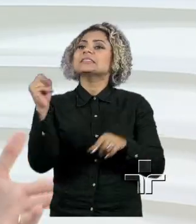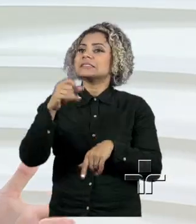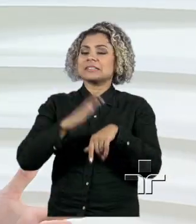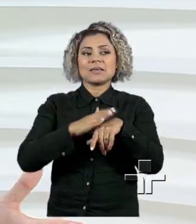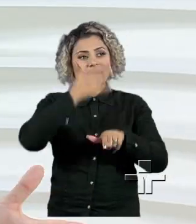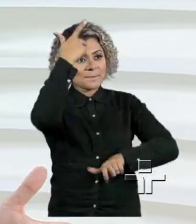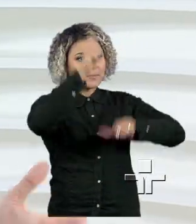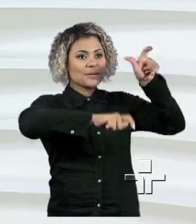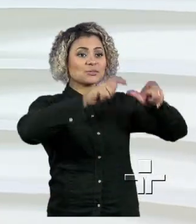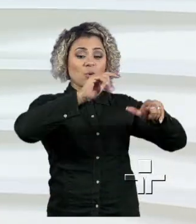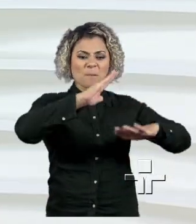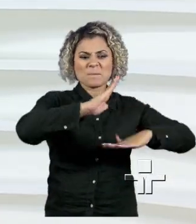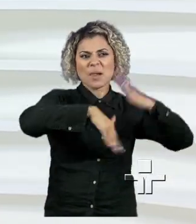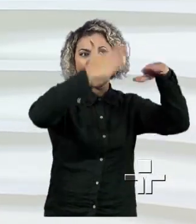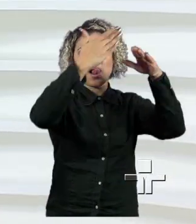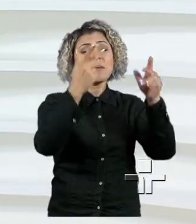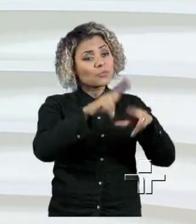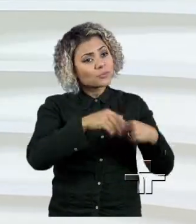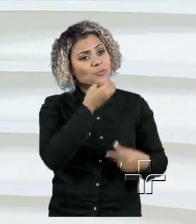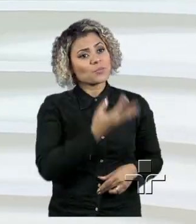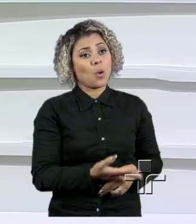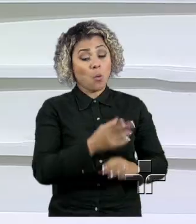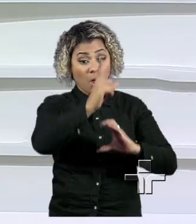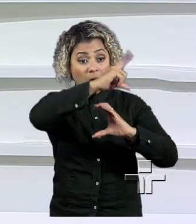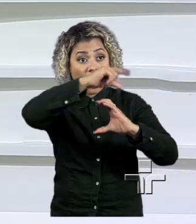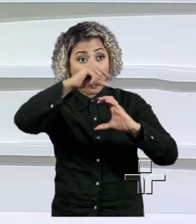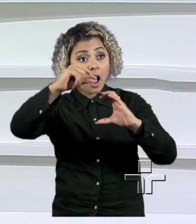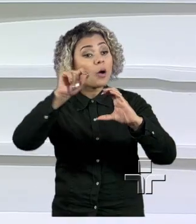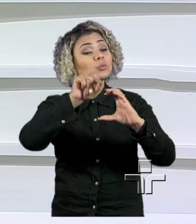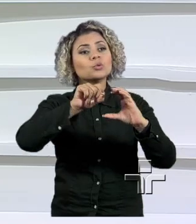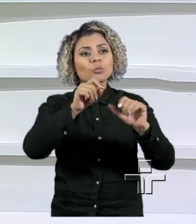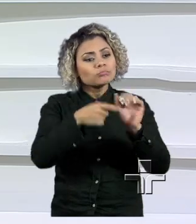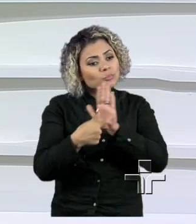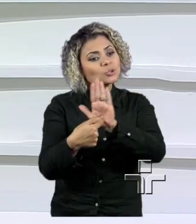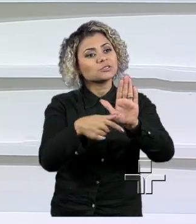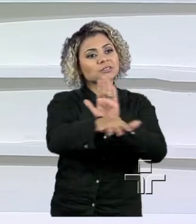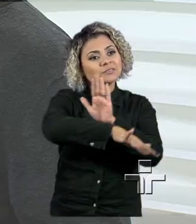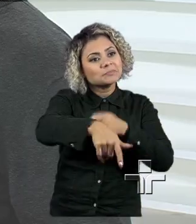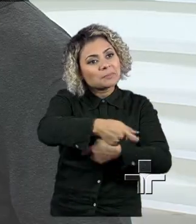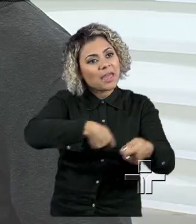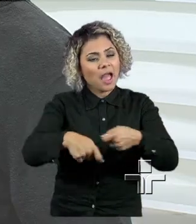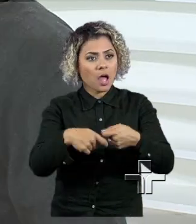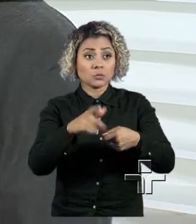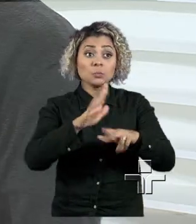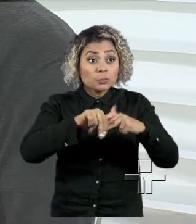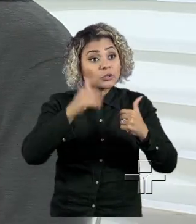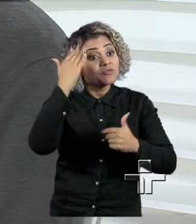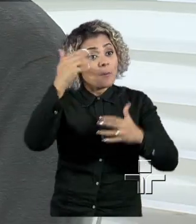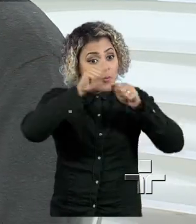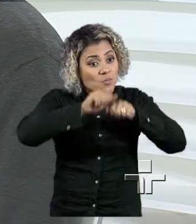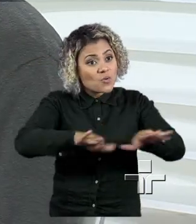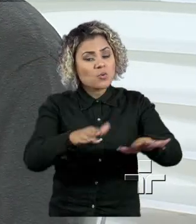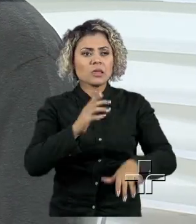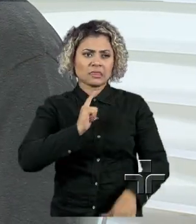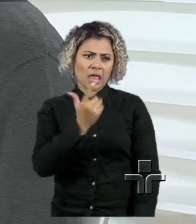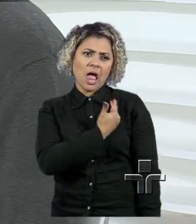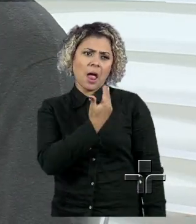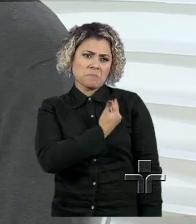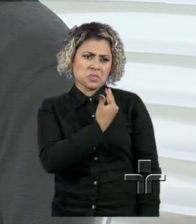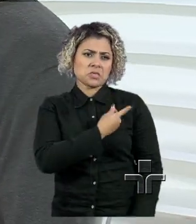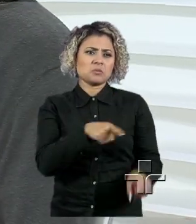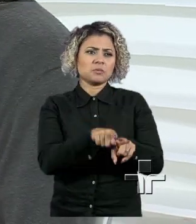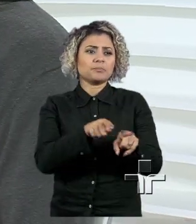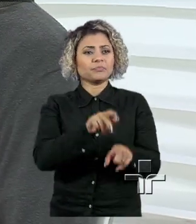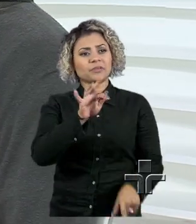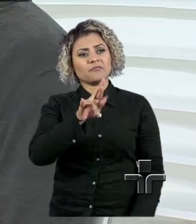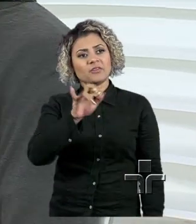evolua. Isso que é muito bacana que a Cacau Show tem feito para o mercado, né? Por isso tem um sucesso. Tem um amigo querido, que é consultor, que é o